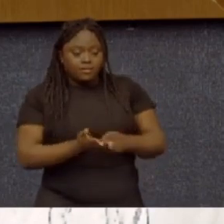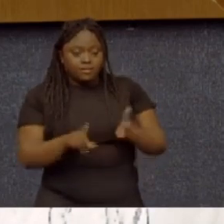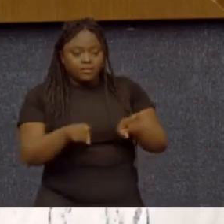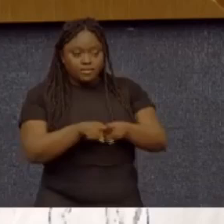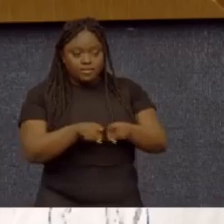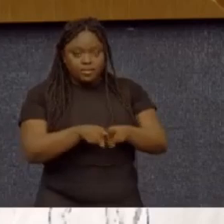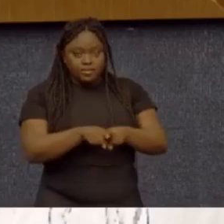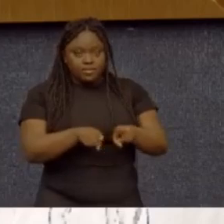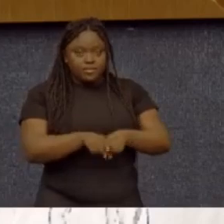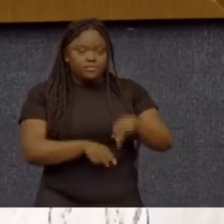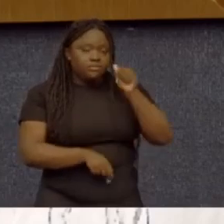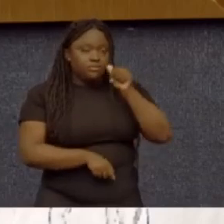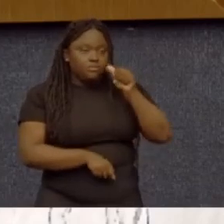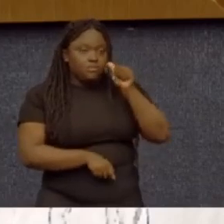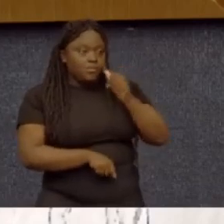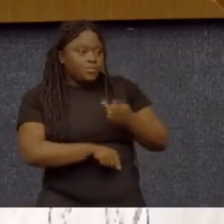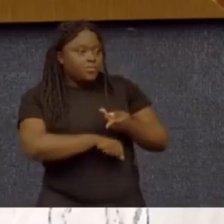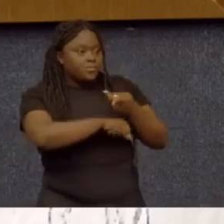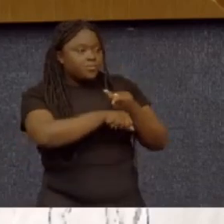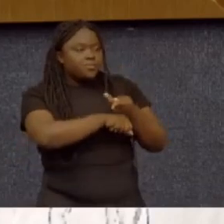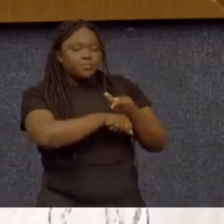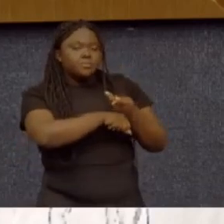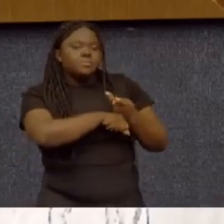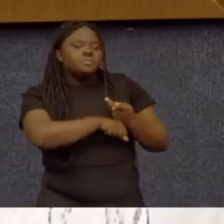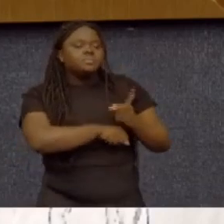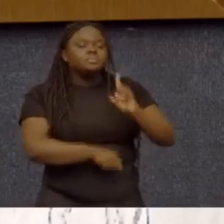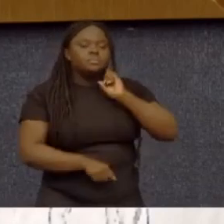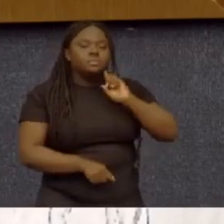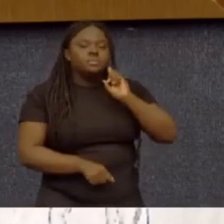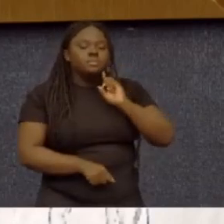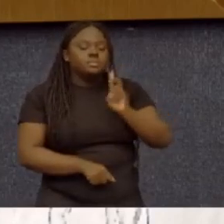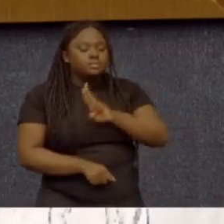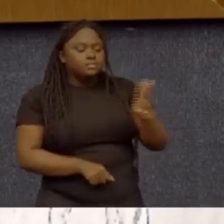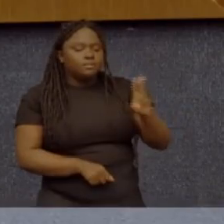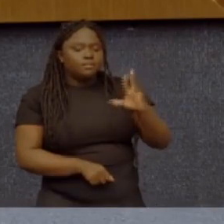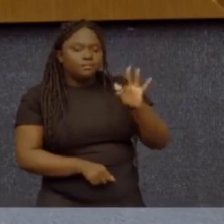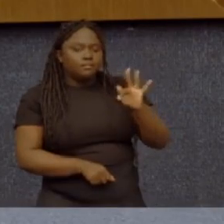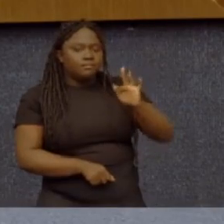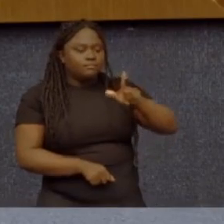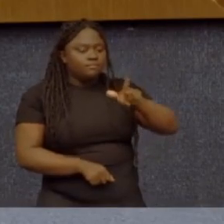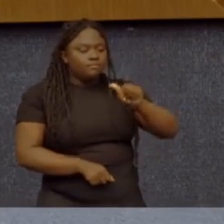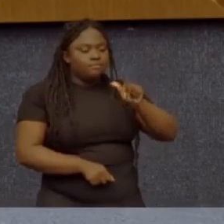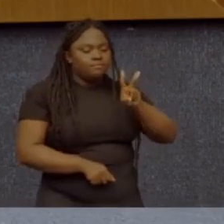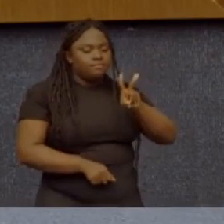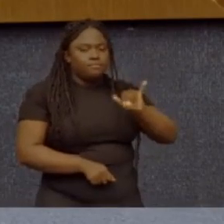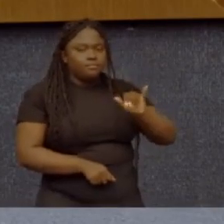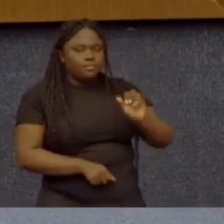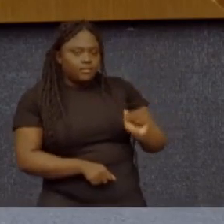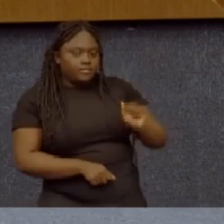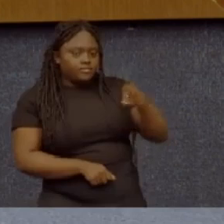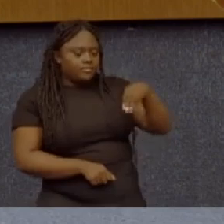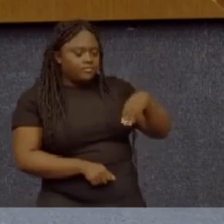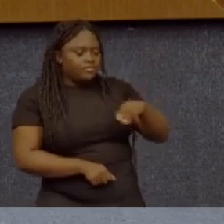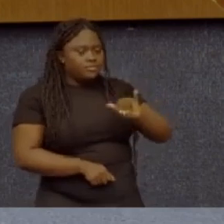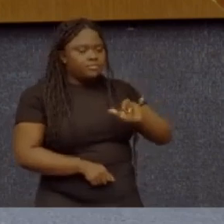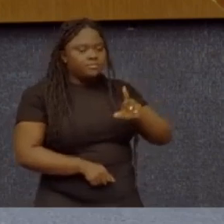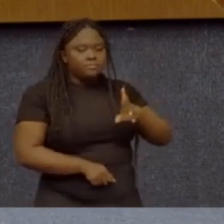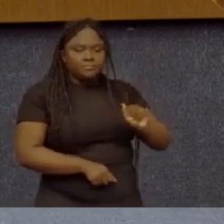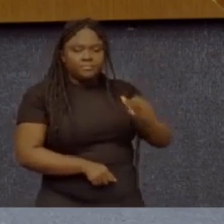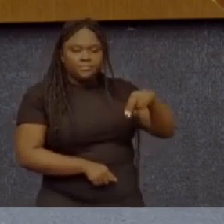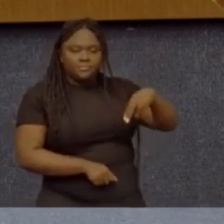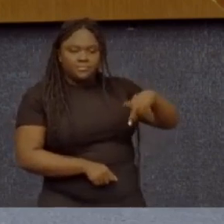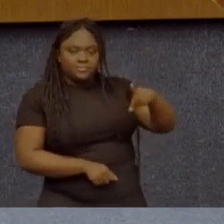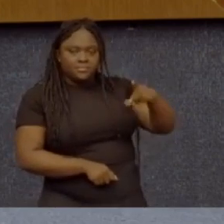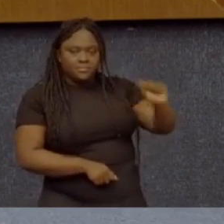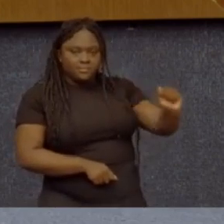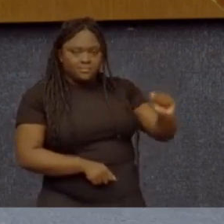Convidamos também a procuradora do Estado de Minas Gerais, Flávia Mencitieri Miranda.